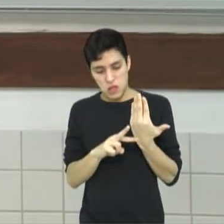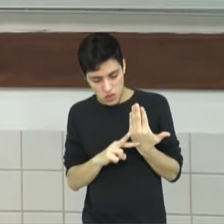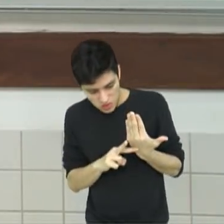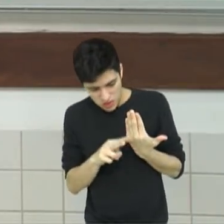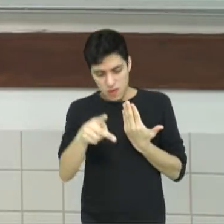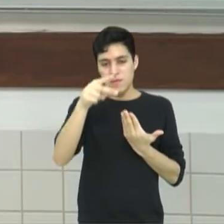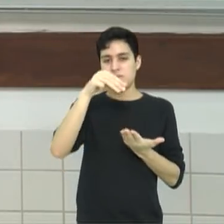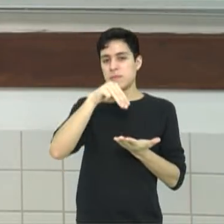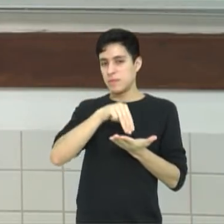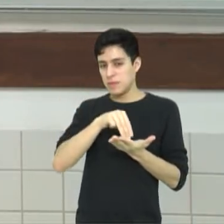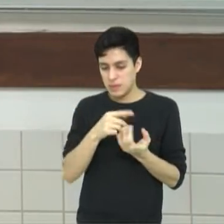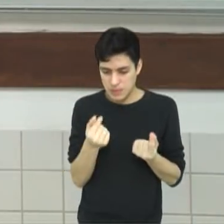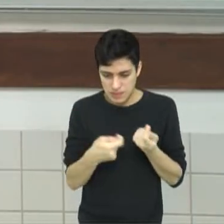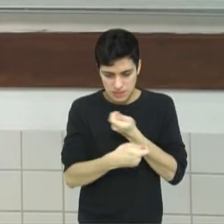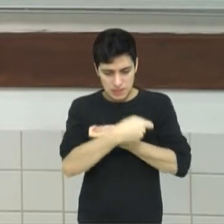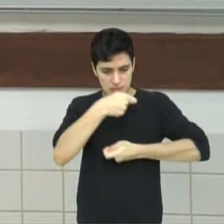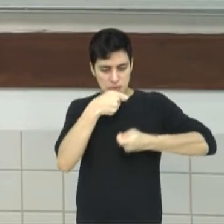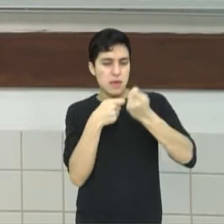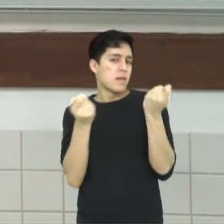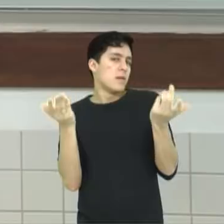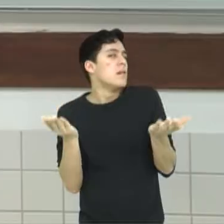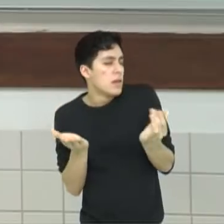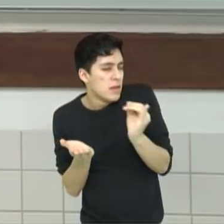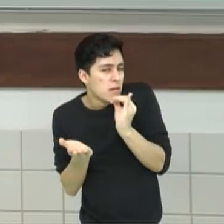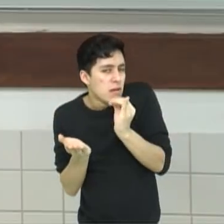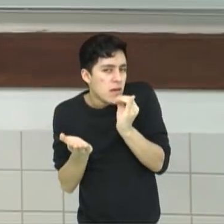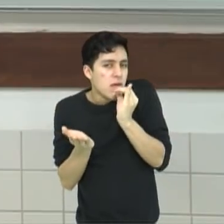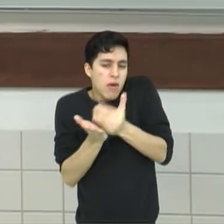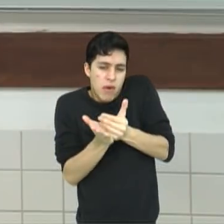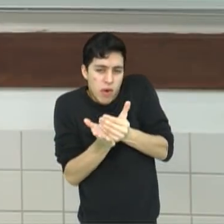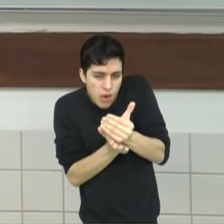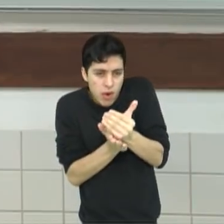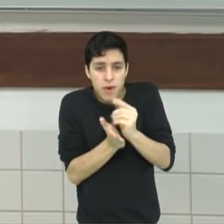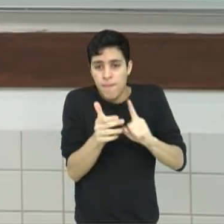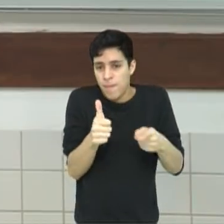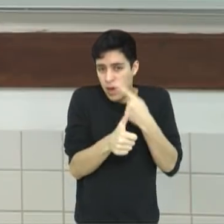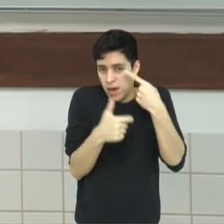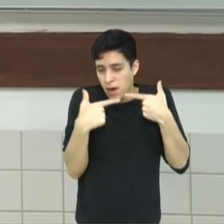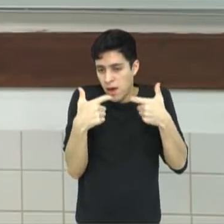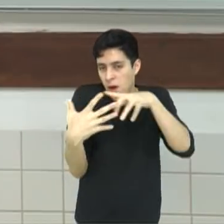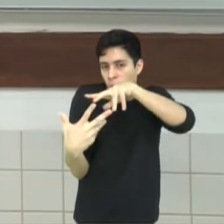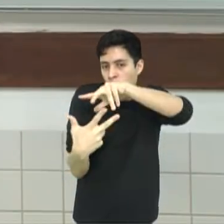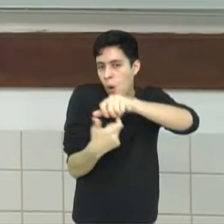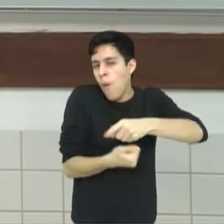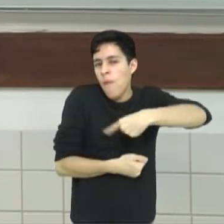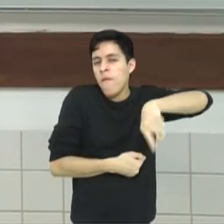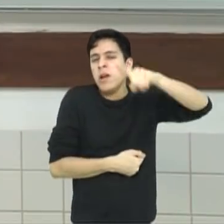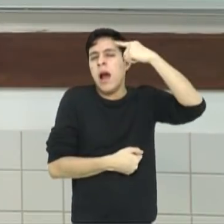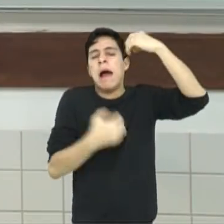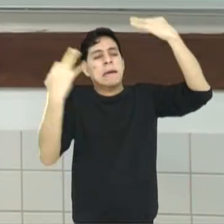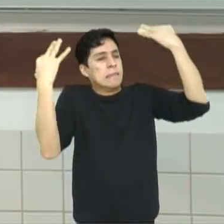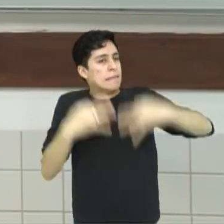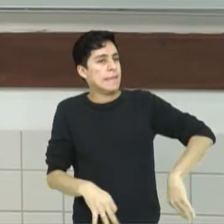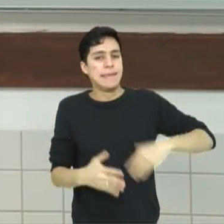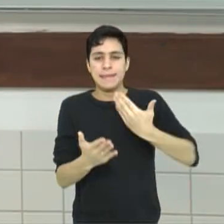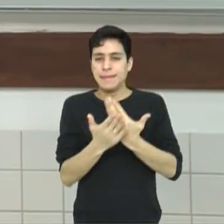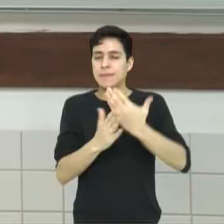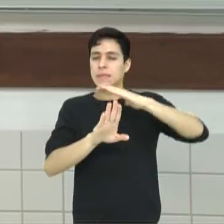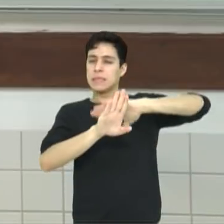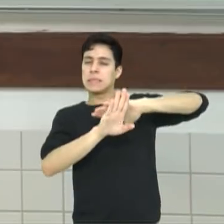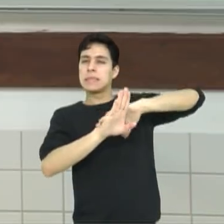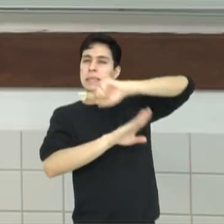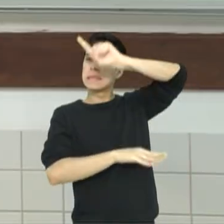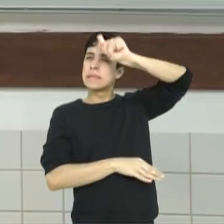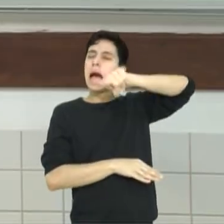dos motivos econômicos, nós podemos colocar assim, que desencadeia a Primeira Guerra Mundial, vocês mataram a charada da aula.